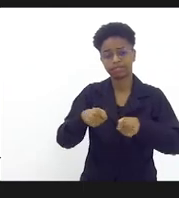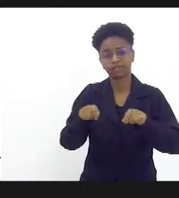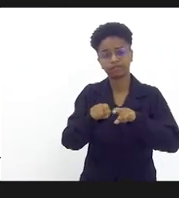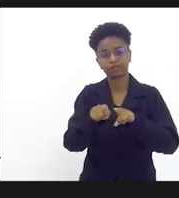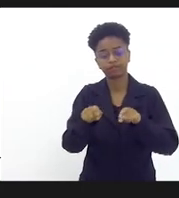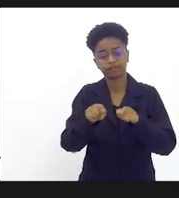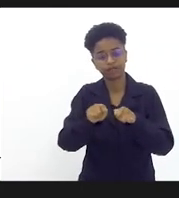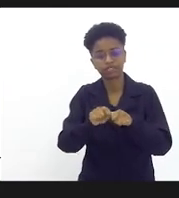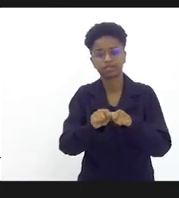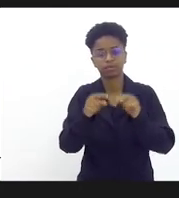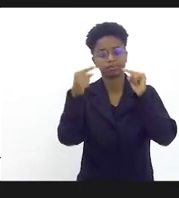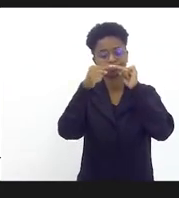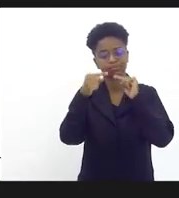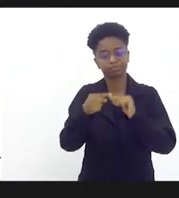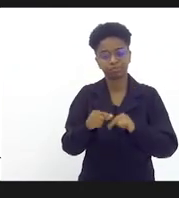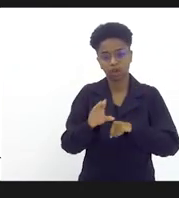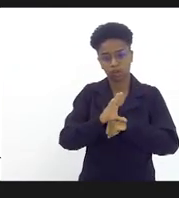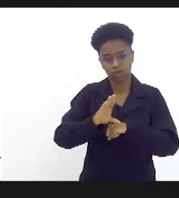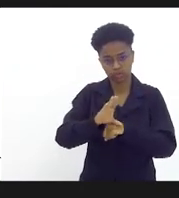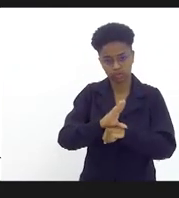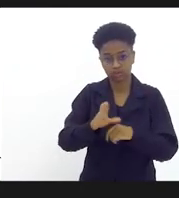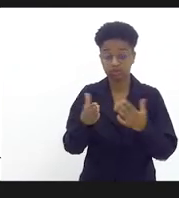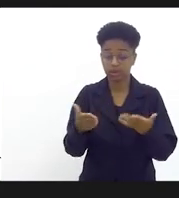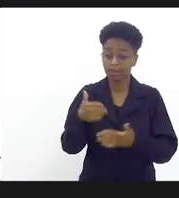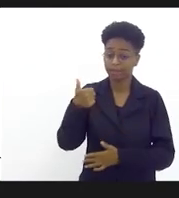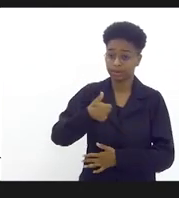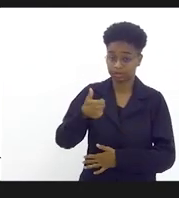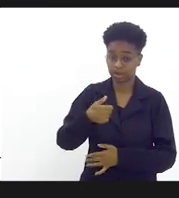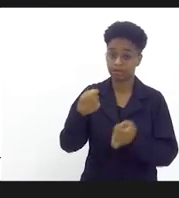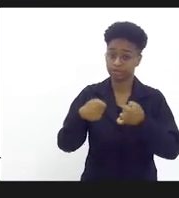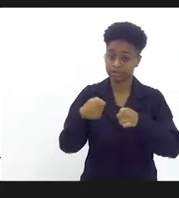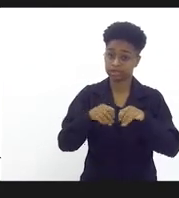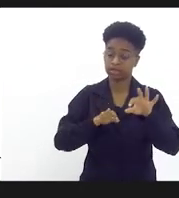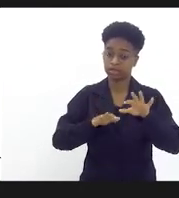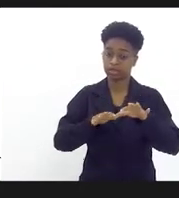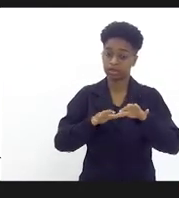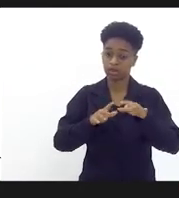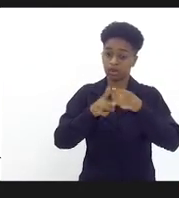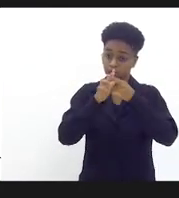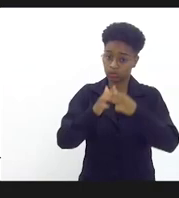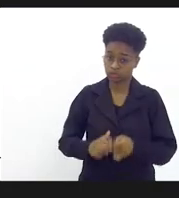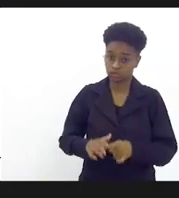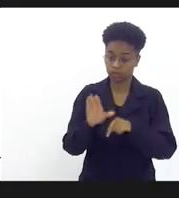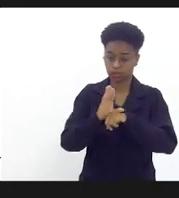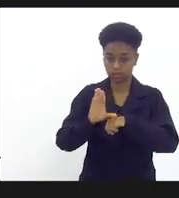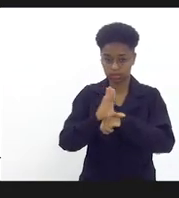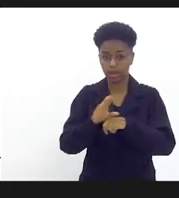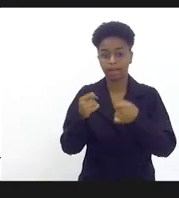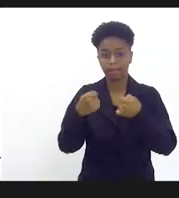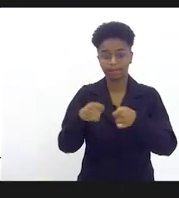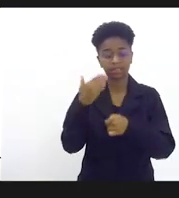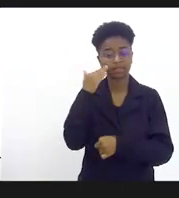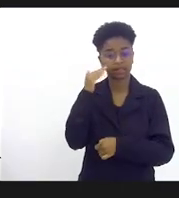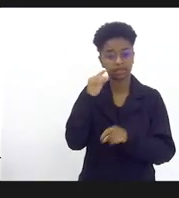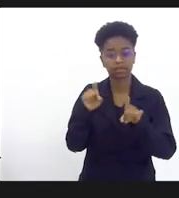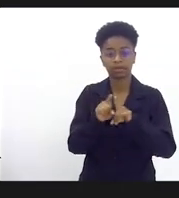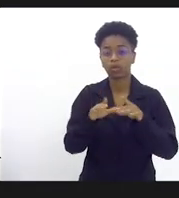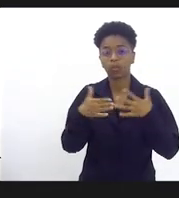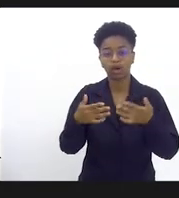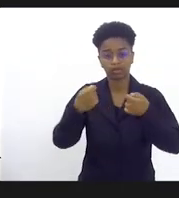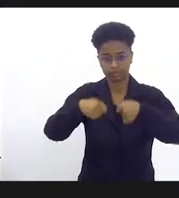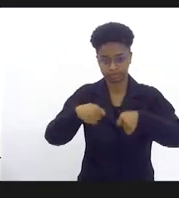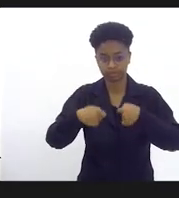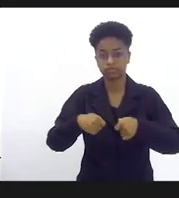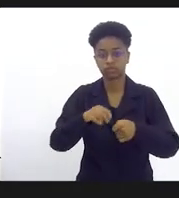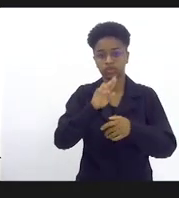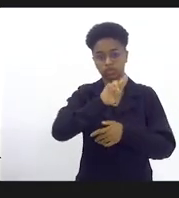com relação à Constituição. Então, a gente primeiro tem que mexer na Constituição, a gente tem que mexer e entender qual é a necessidade de